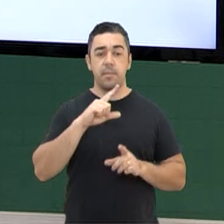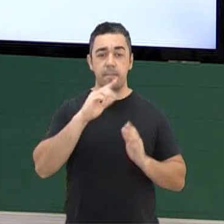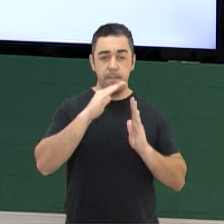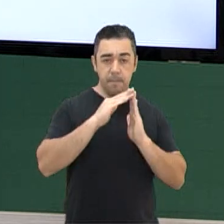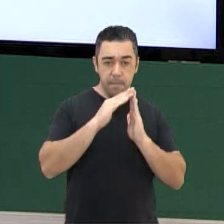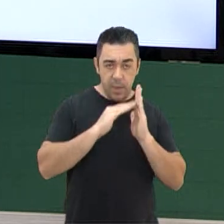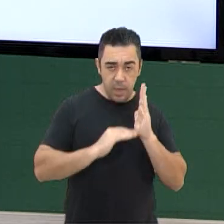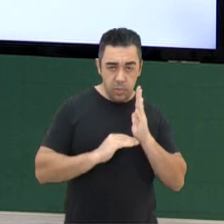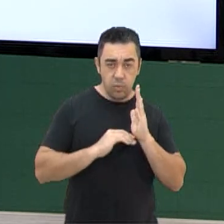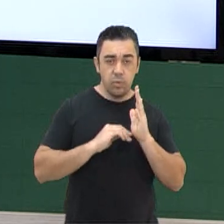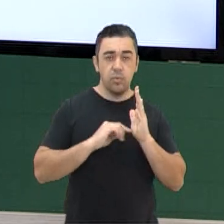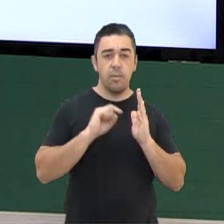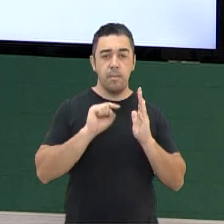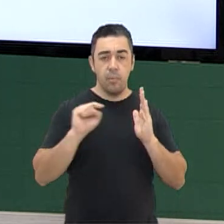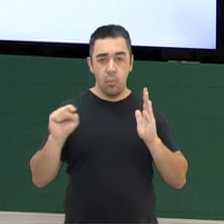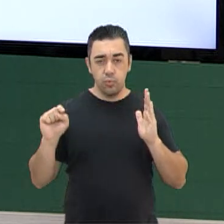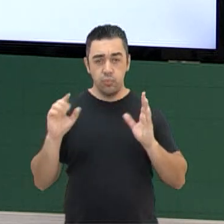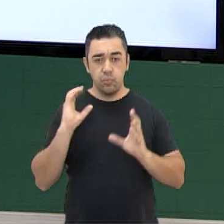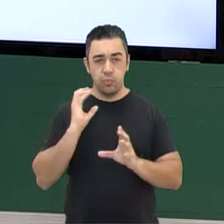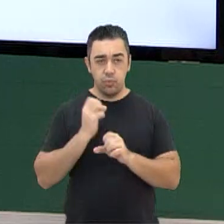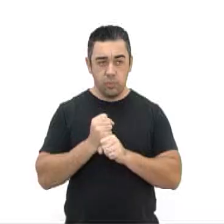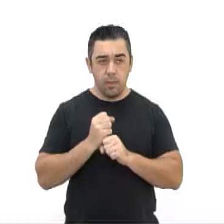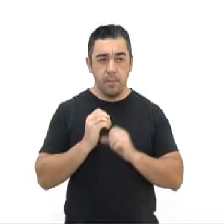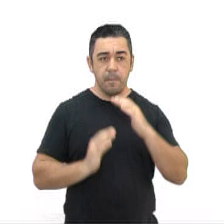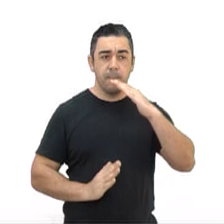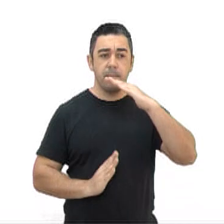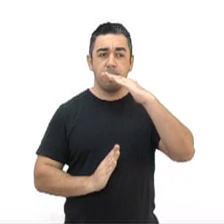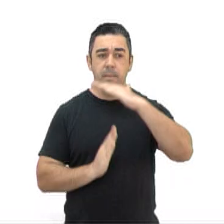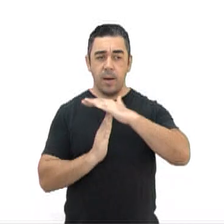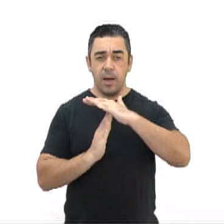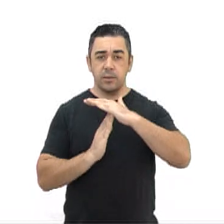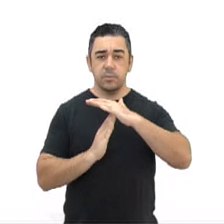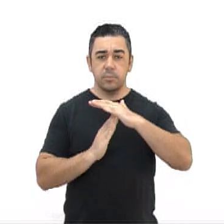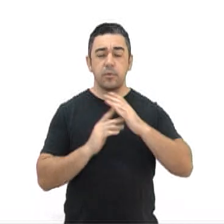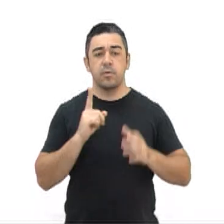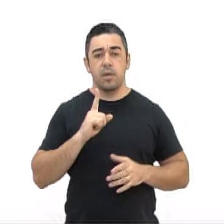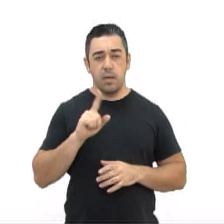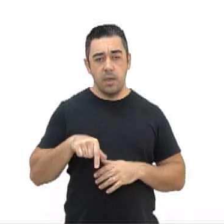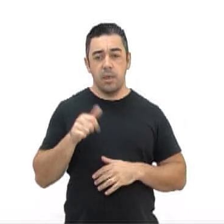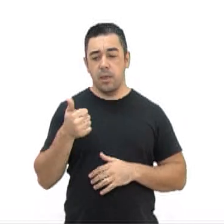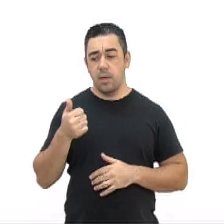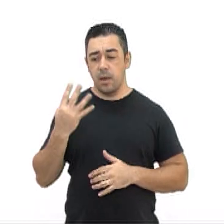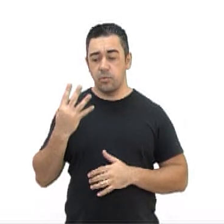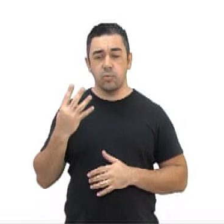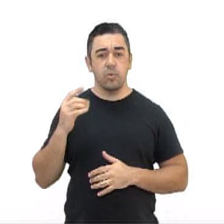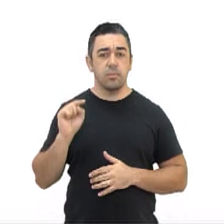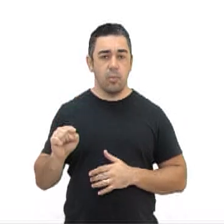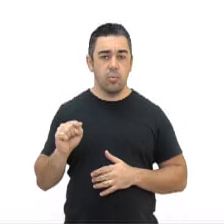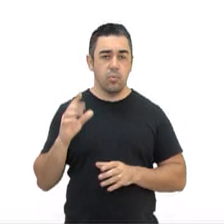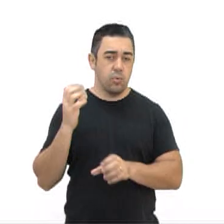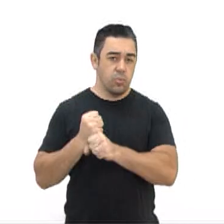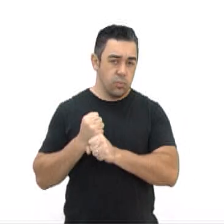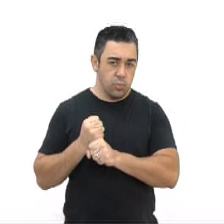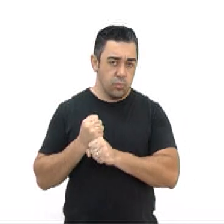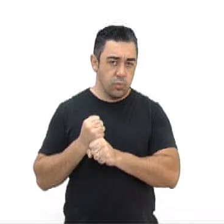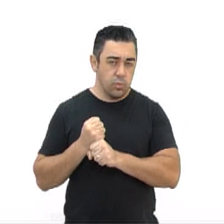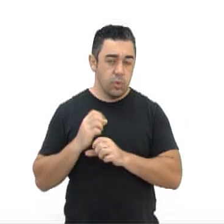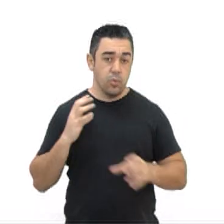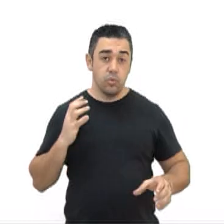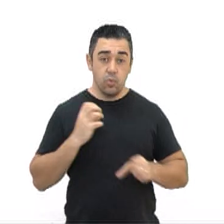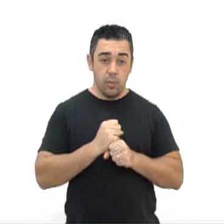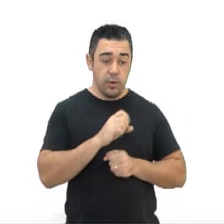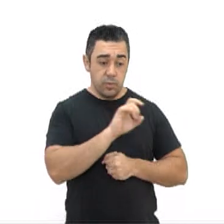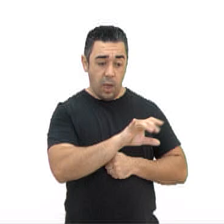menor. E a pontuação máxima em quadra é de 14 pontos. Então, somando